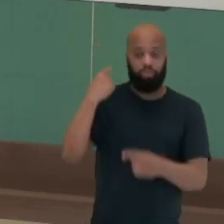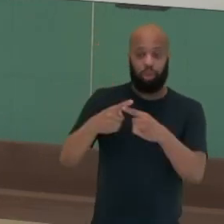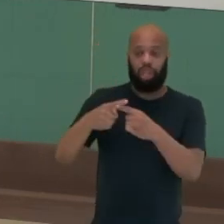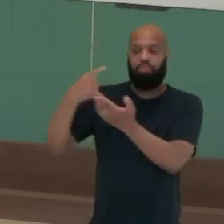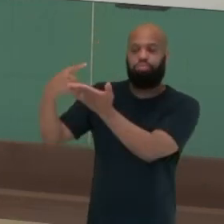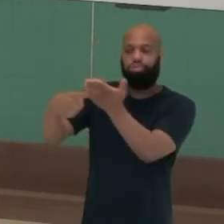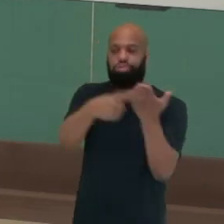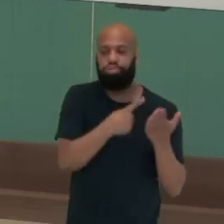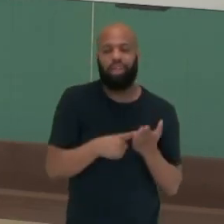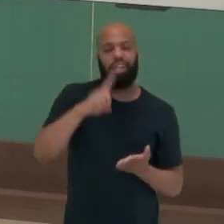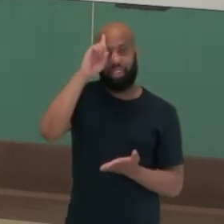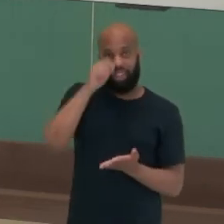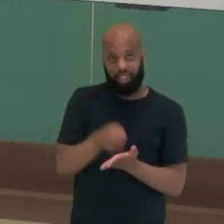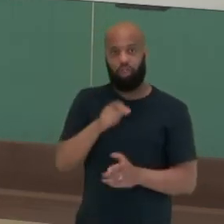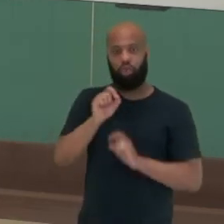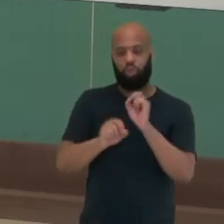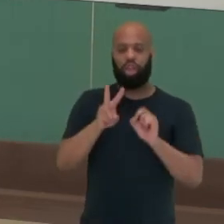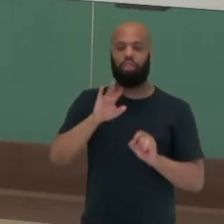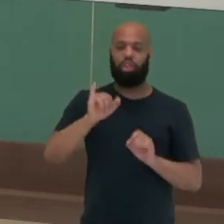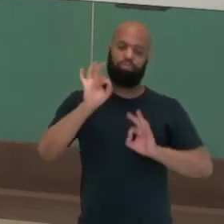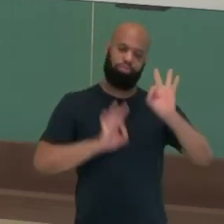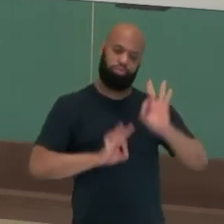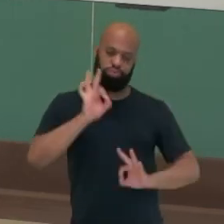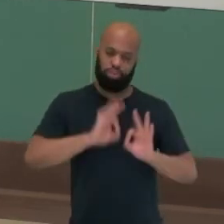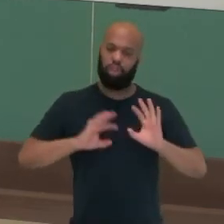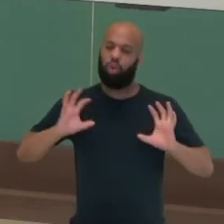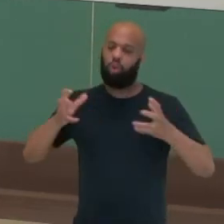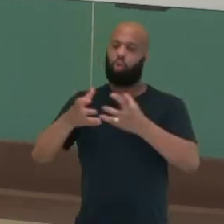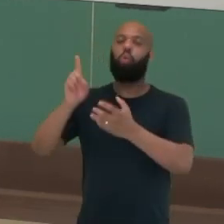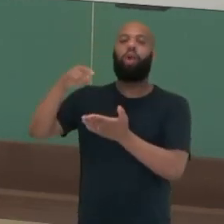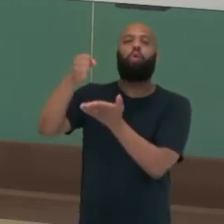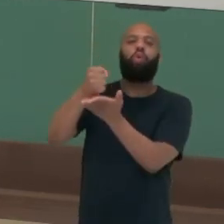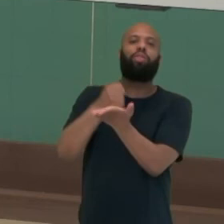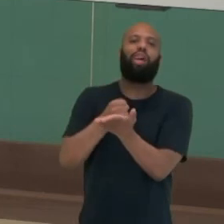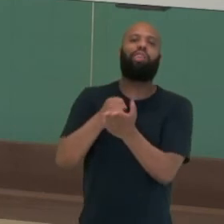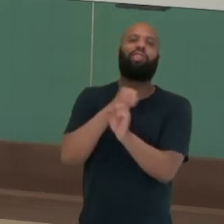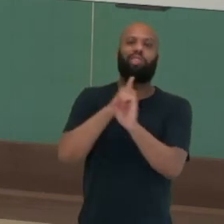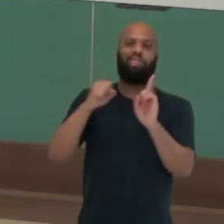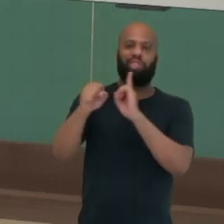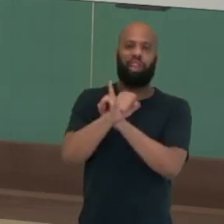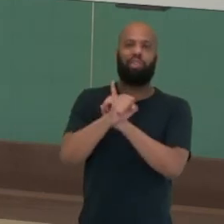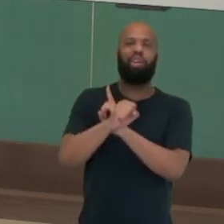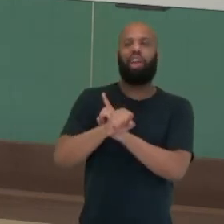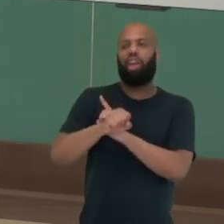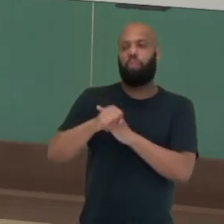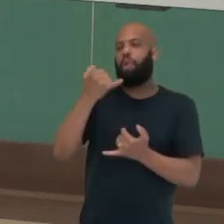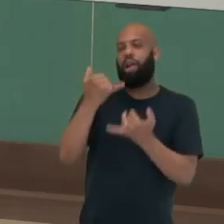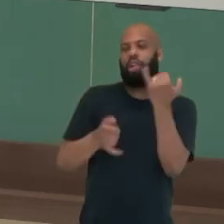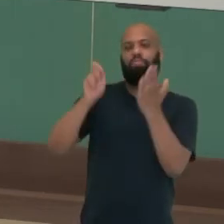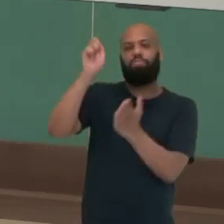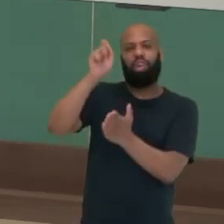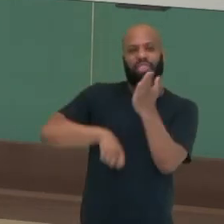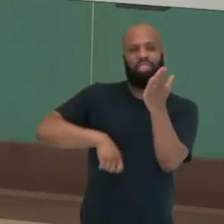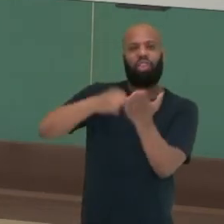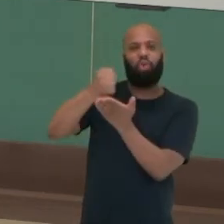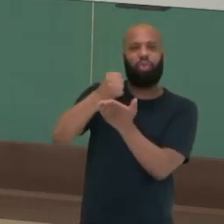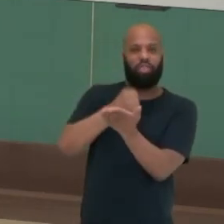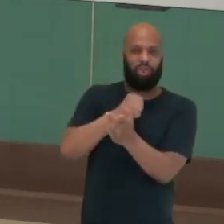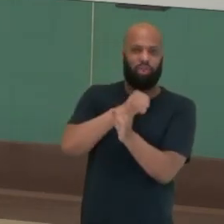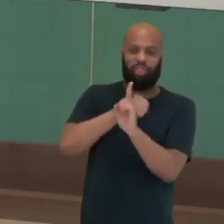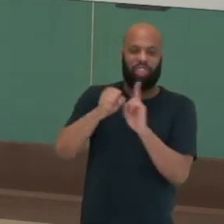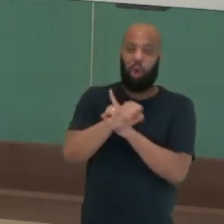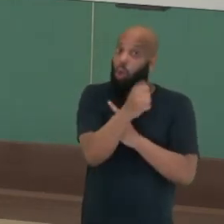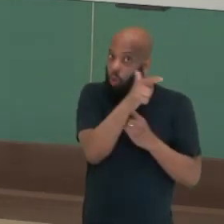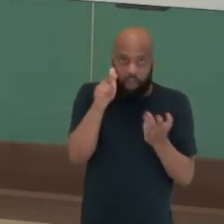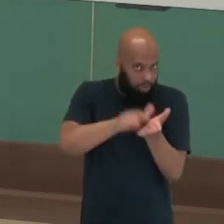por conveniência, organizam um contrato social, assinam esse contrato, que não existe em